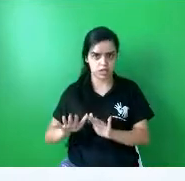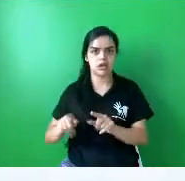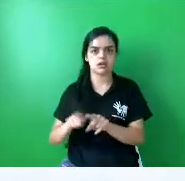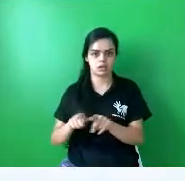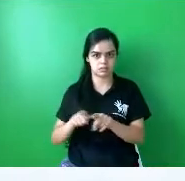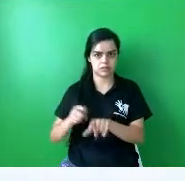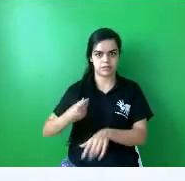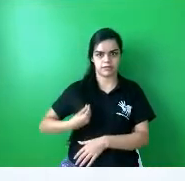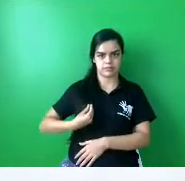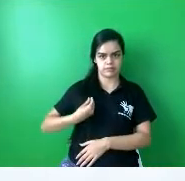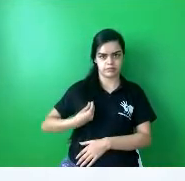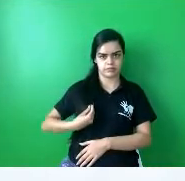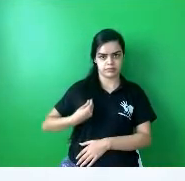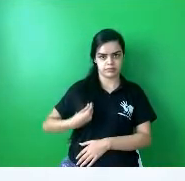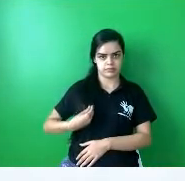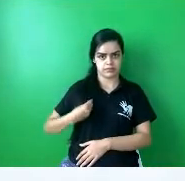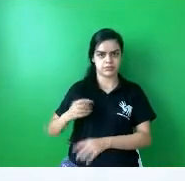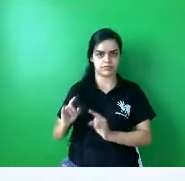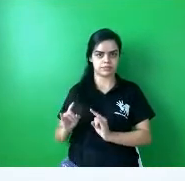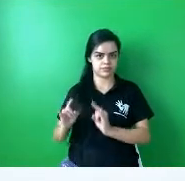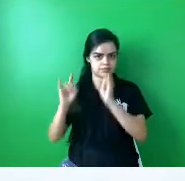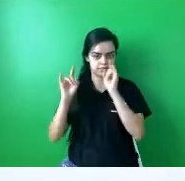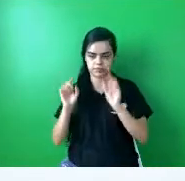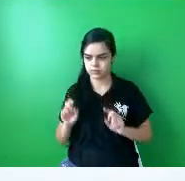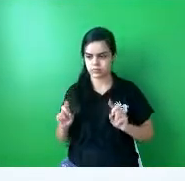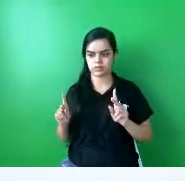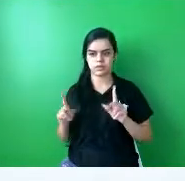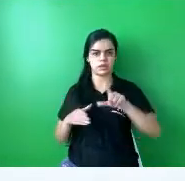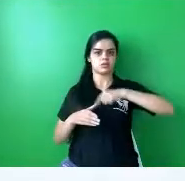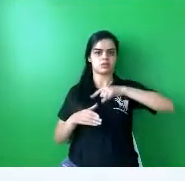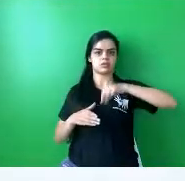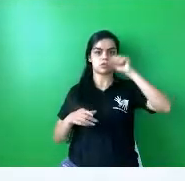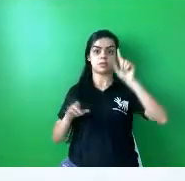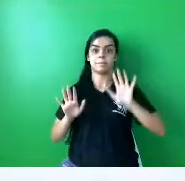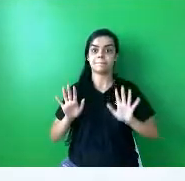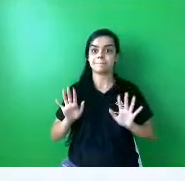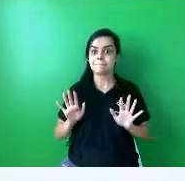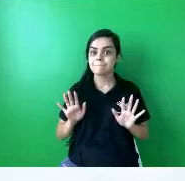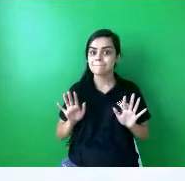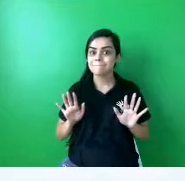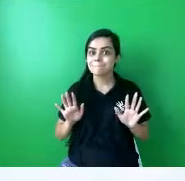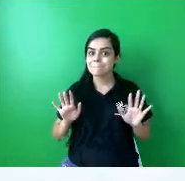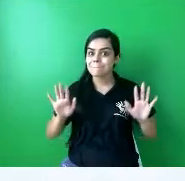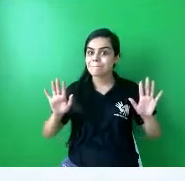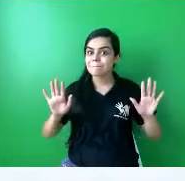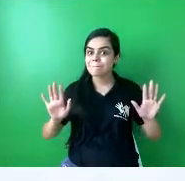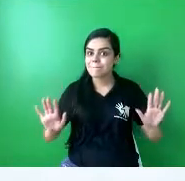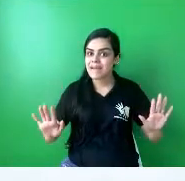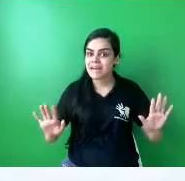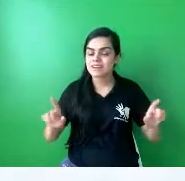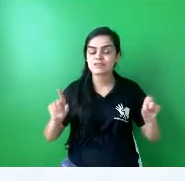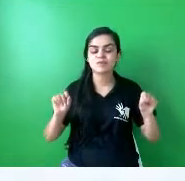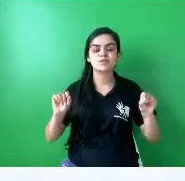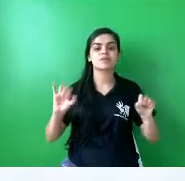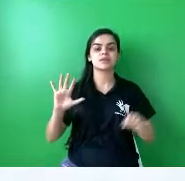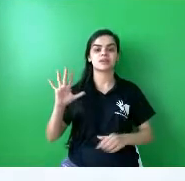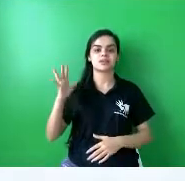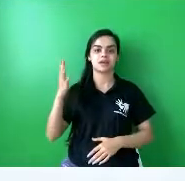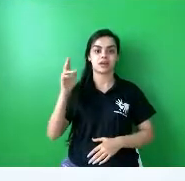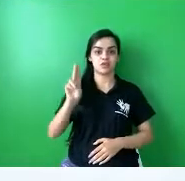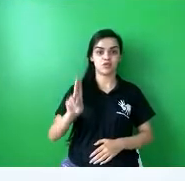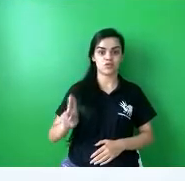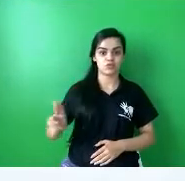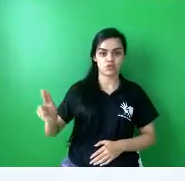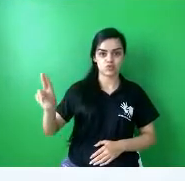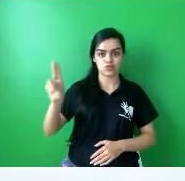habitar lá o apartamento em que ele foi sorteado, porém está expressamente proibido a